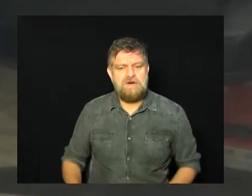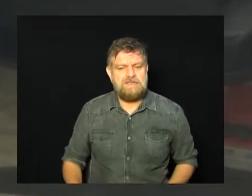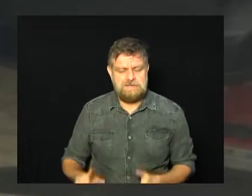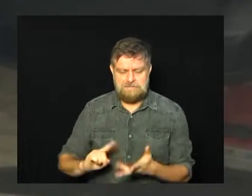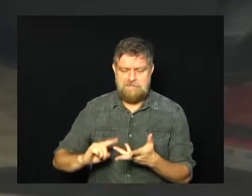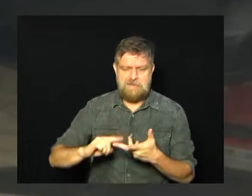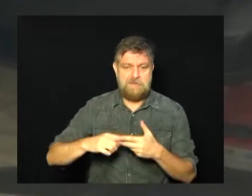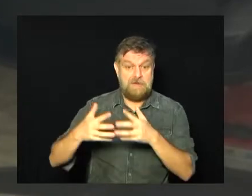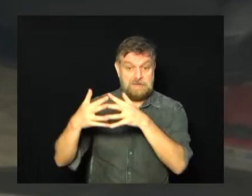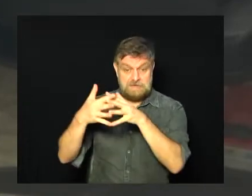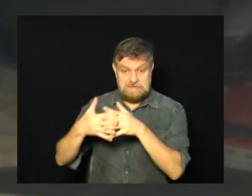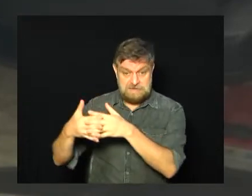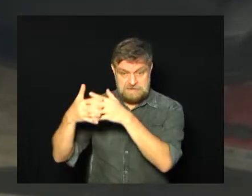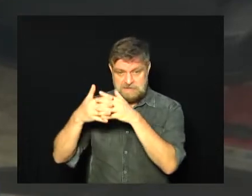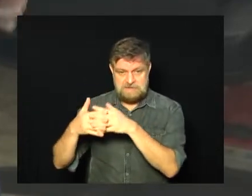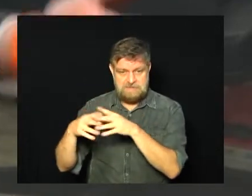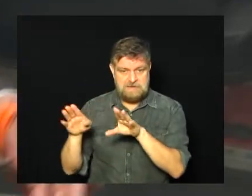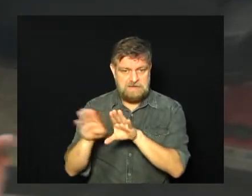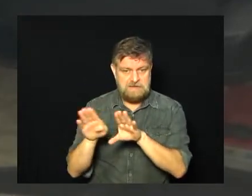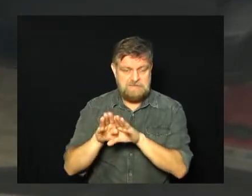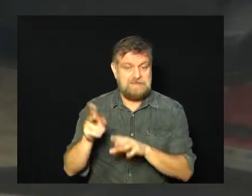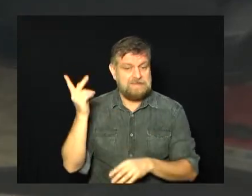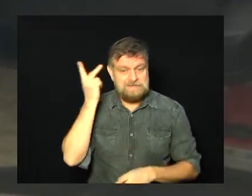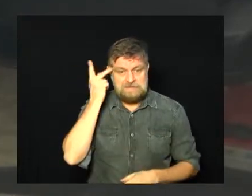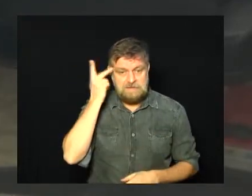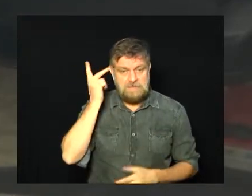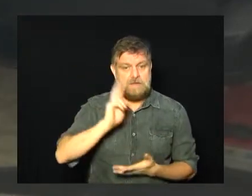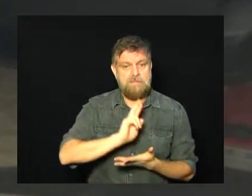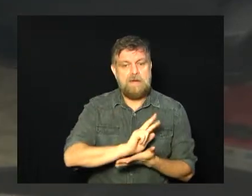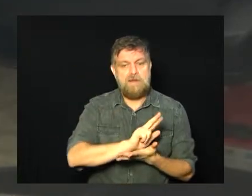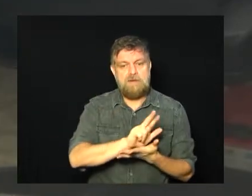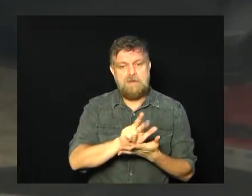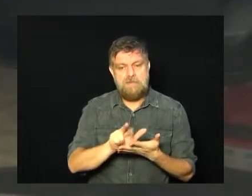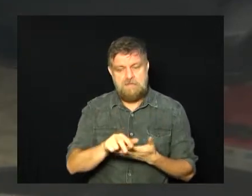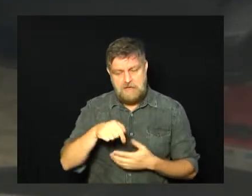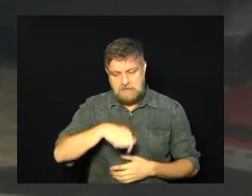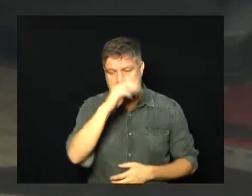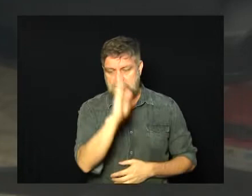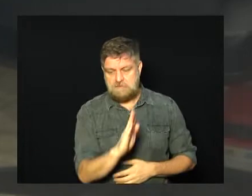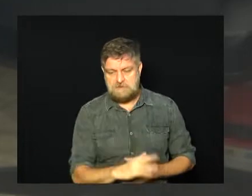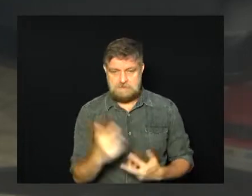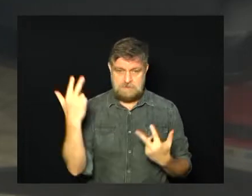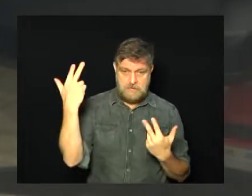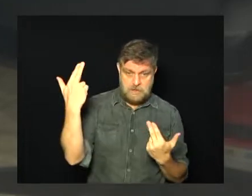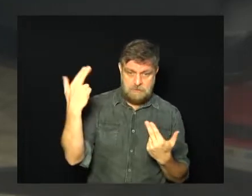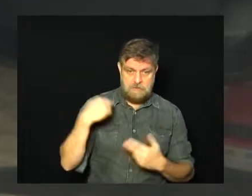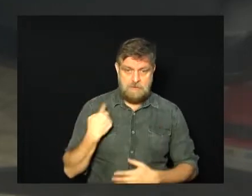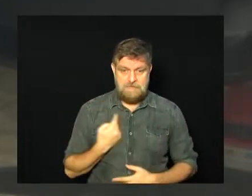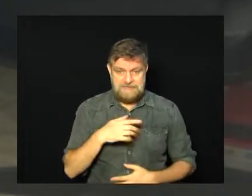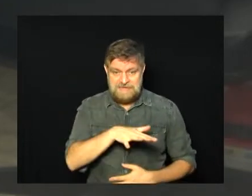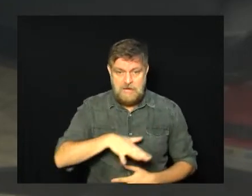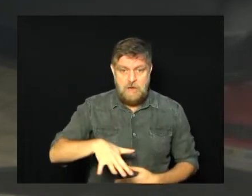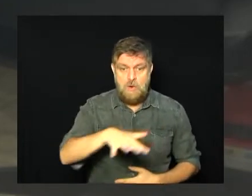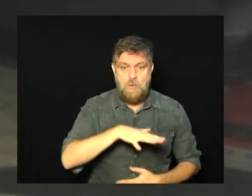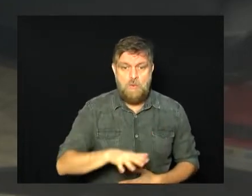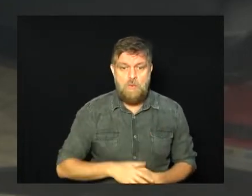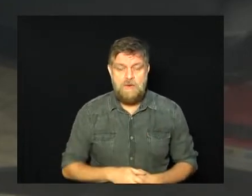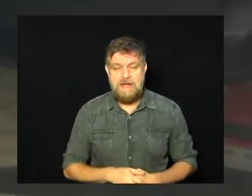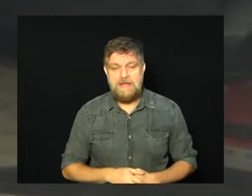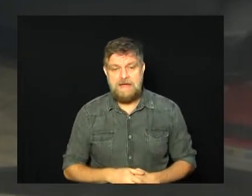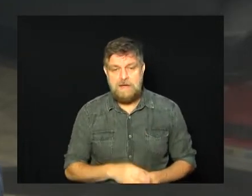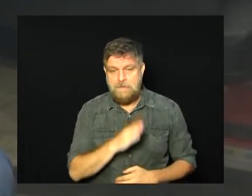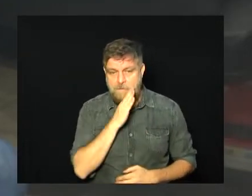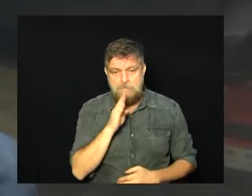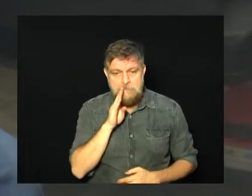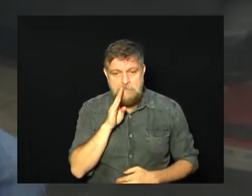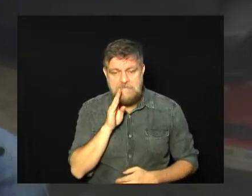Angeles, Santa Bárbara, São Paulo e várias outras cidades aqui no Brasil. Mas não é só o nosso setor que usa isso. Você vê